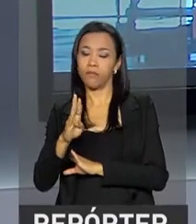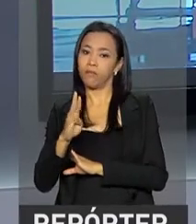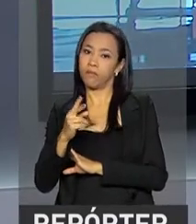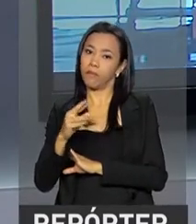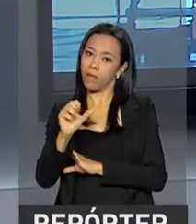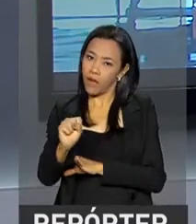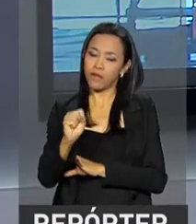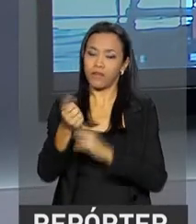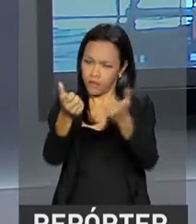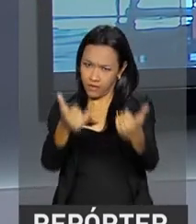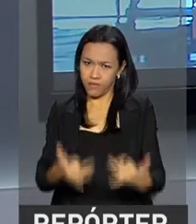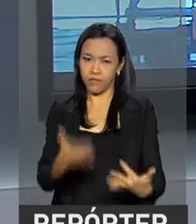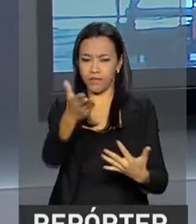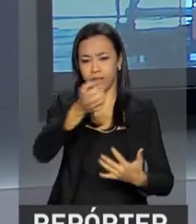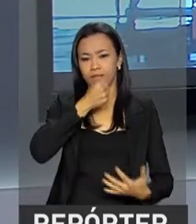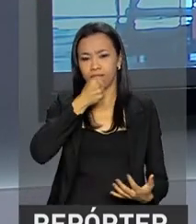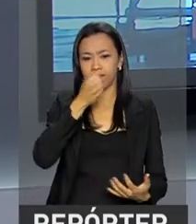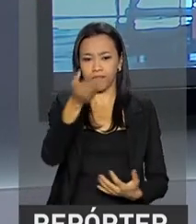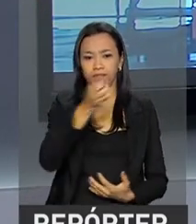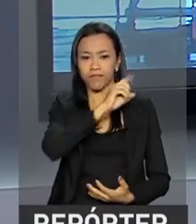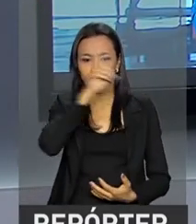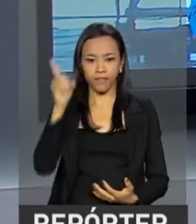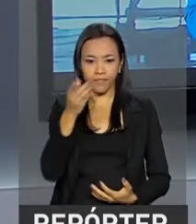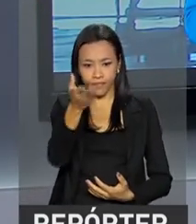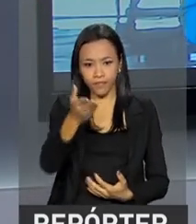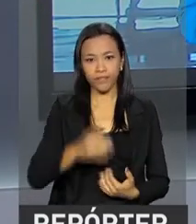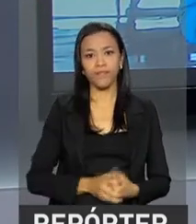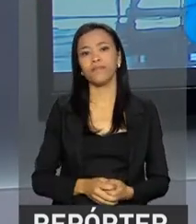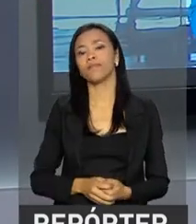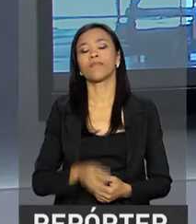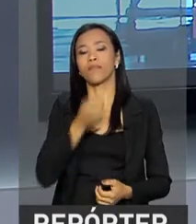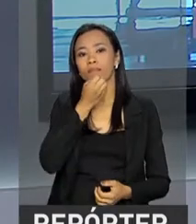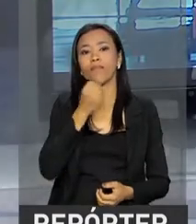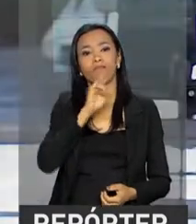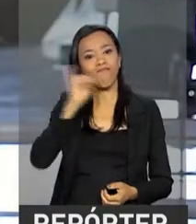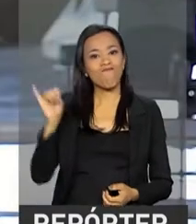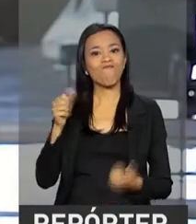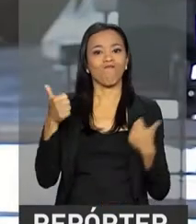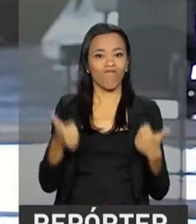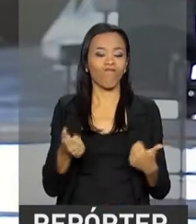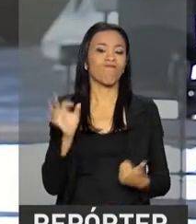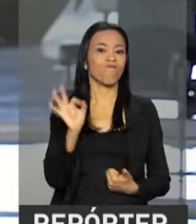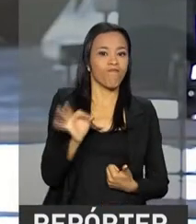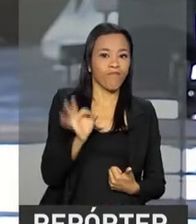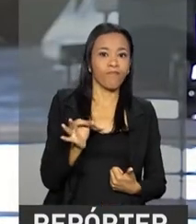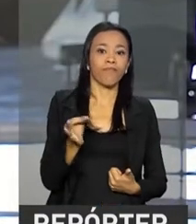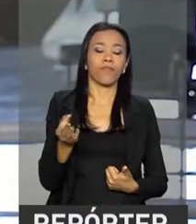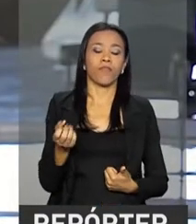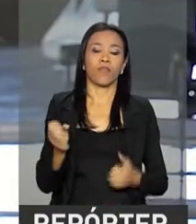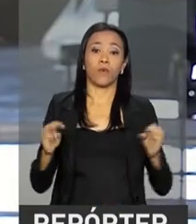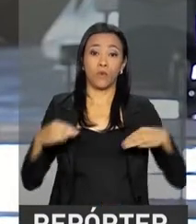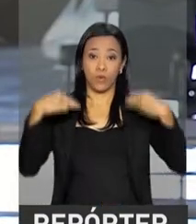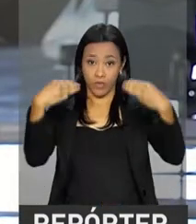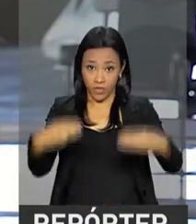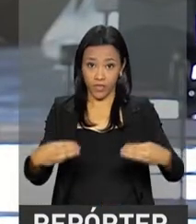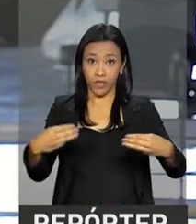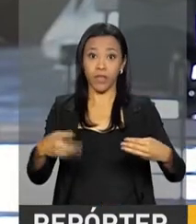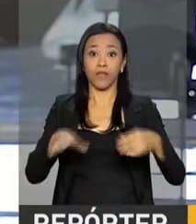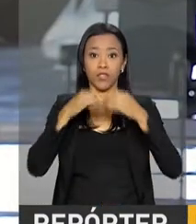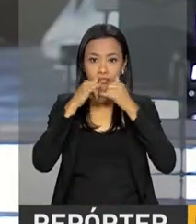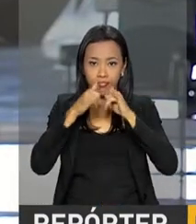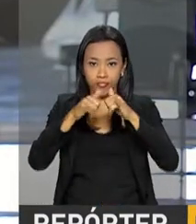pi osmar a bom dia novamente para você ou renata é isso mesmo renata o ministério de minas e